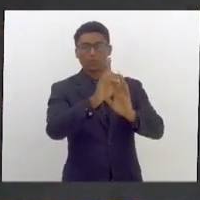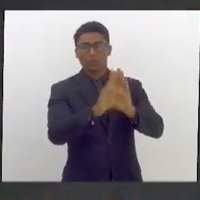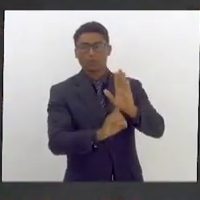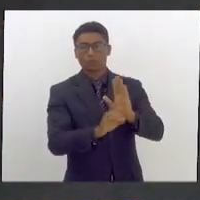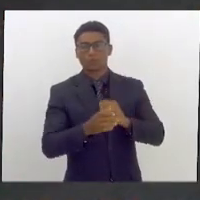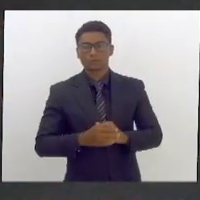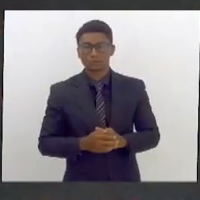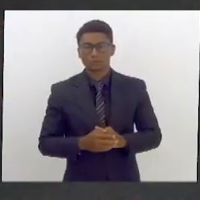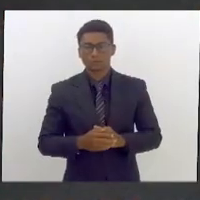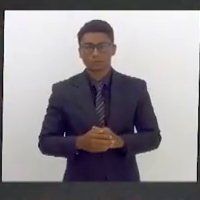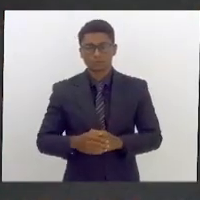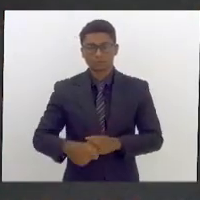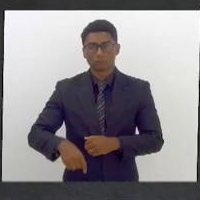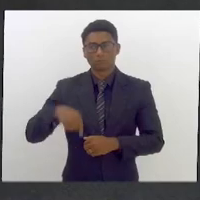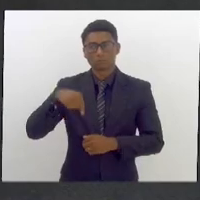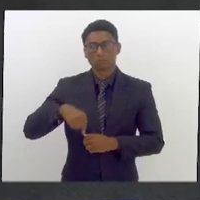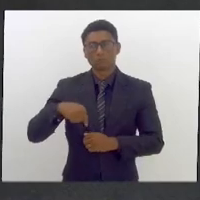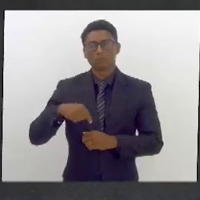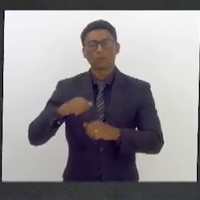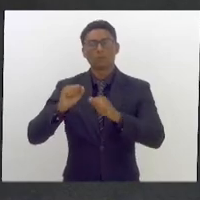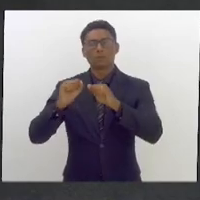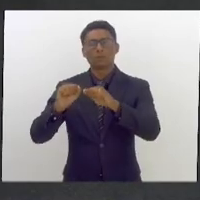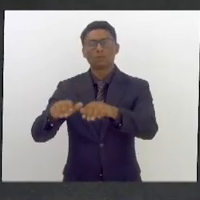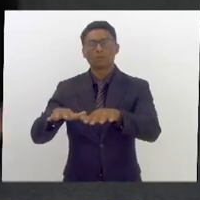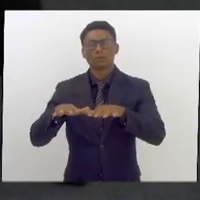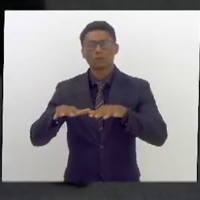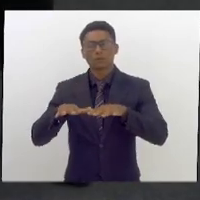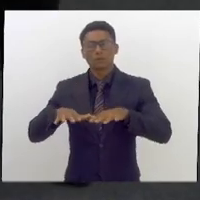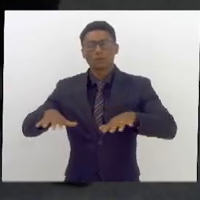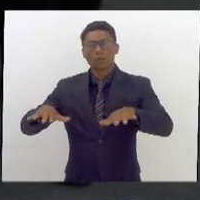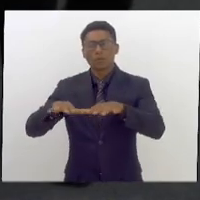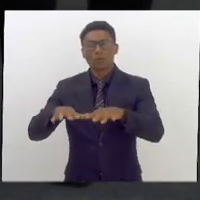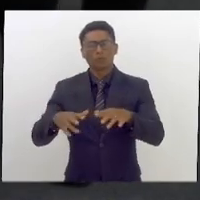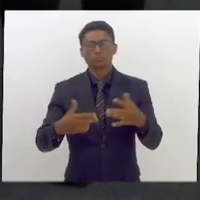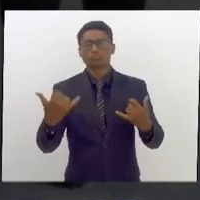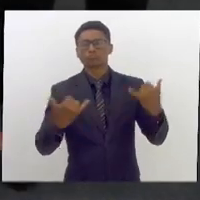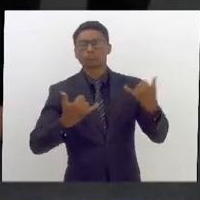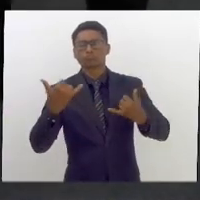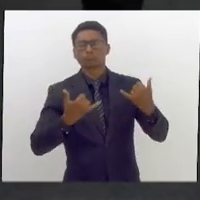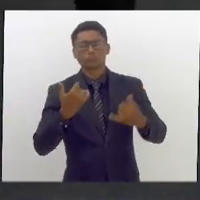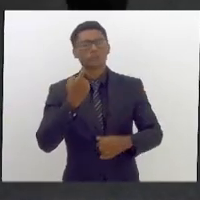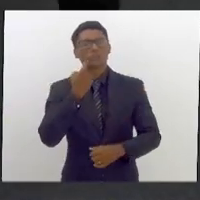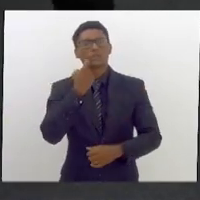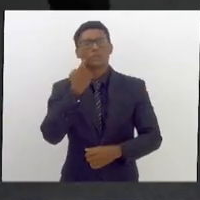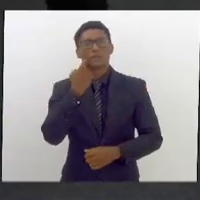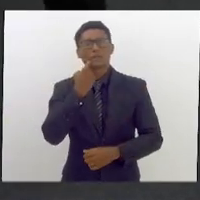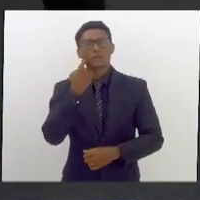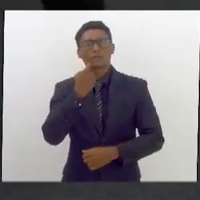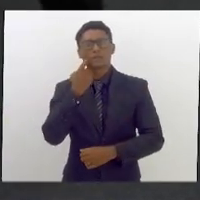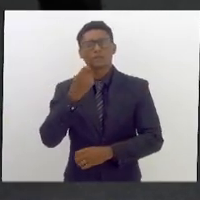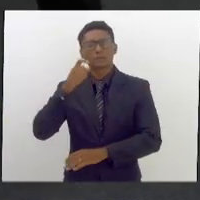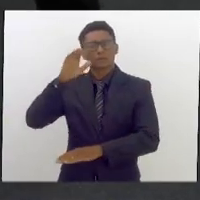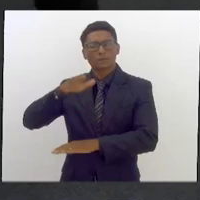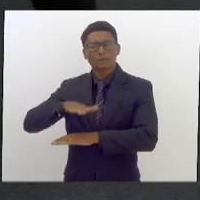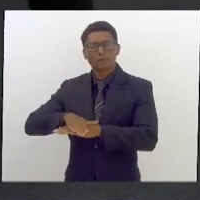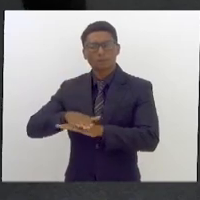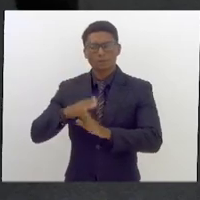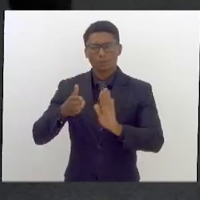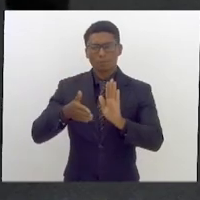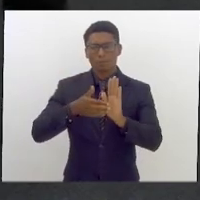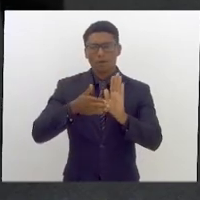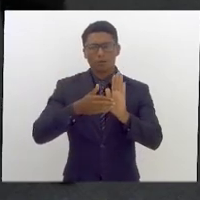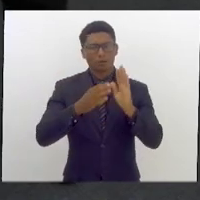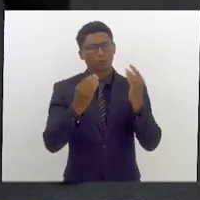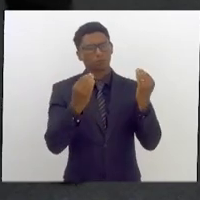um todo só teve conhecimento na sexta-feira, no final de tarde, quando a pauta foi